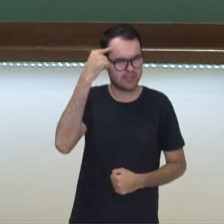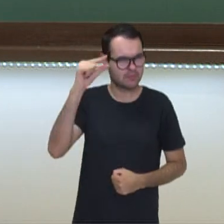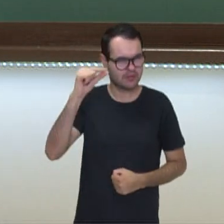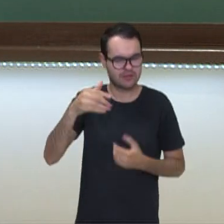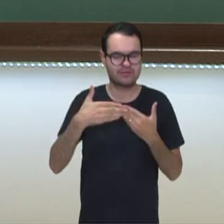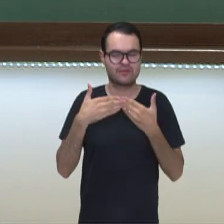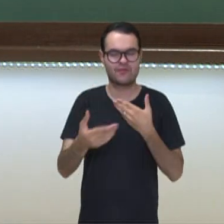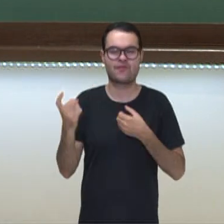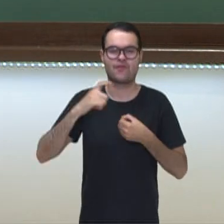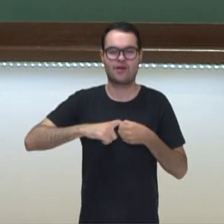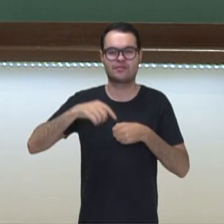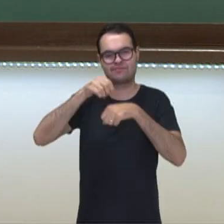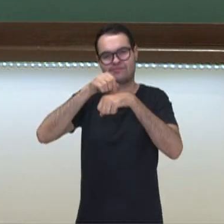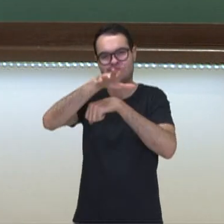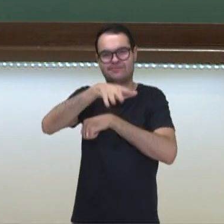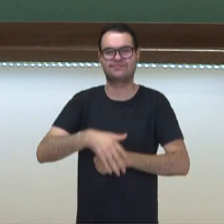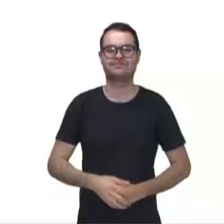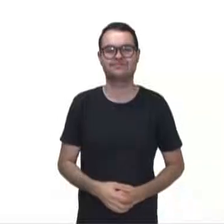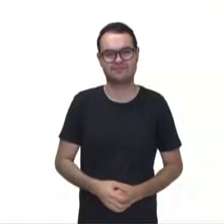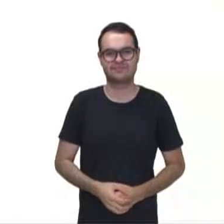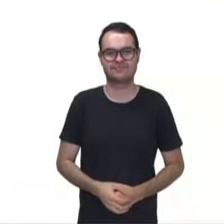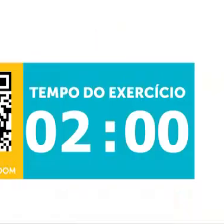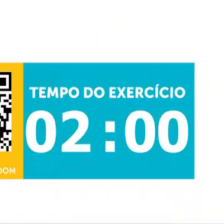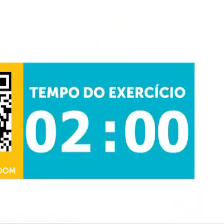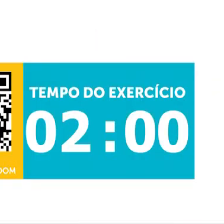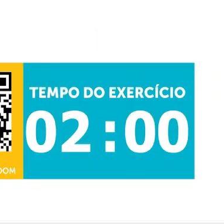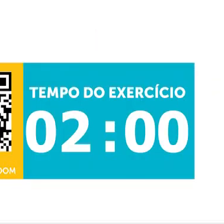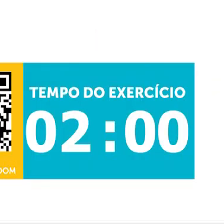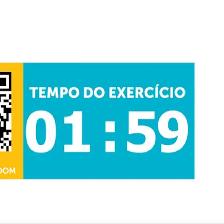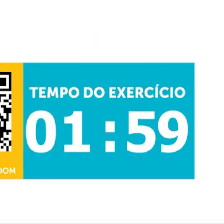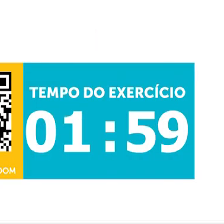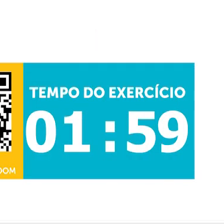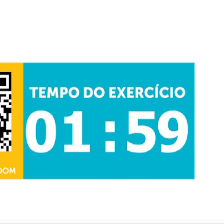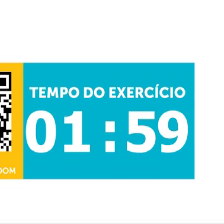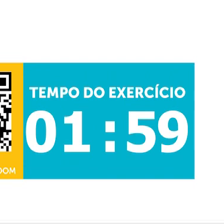pouquinho, eu já volto comentando com vocês.